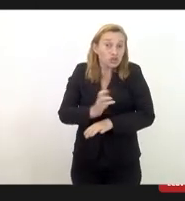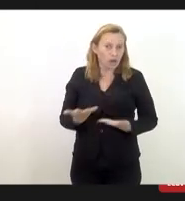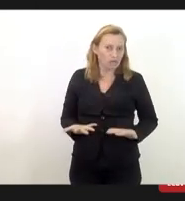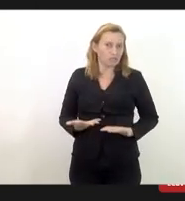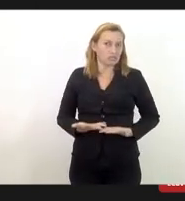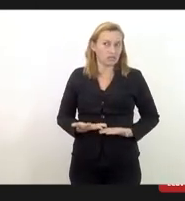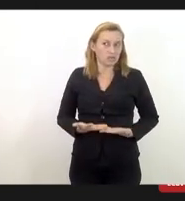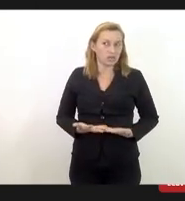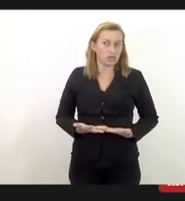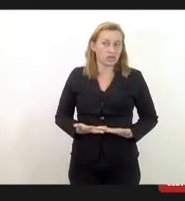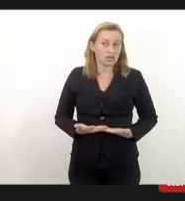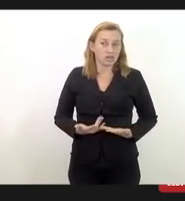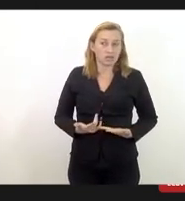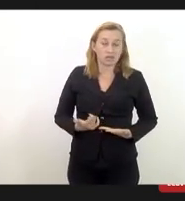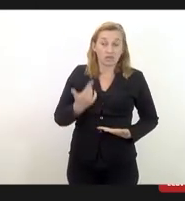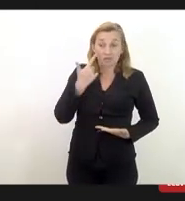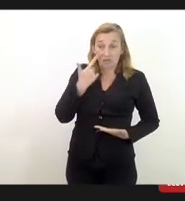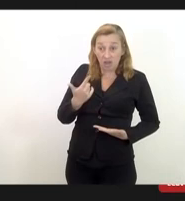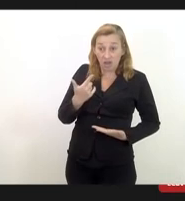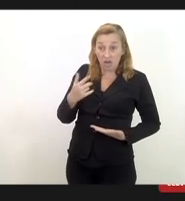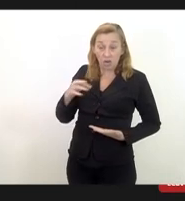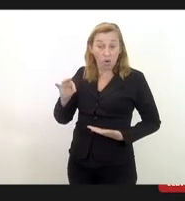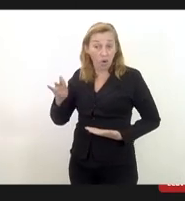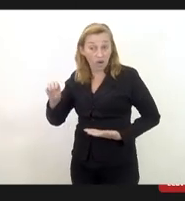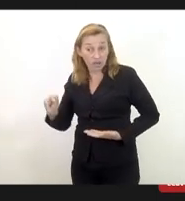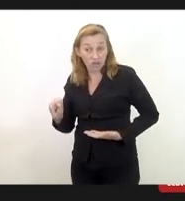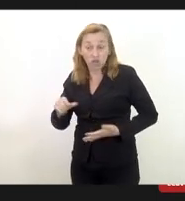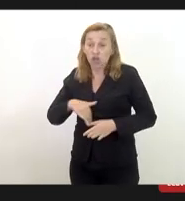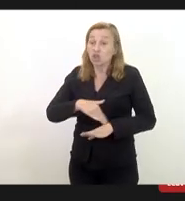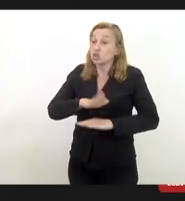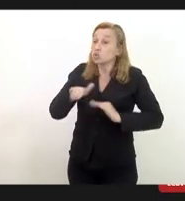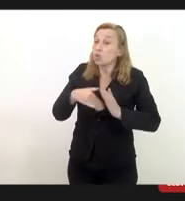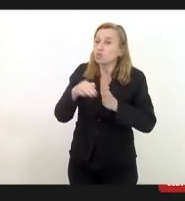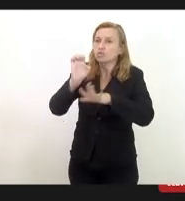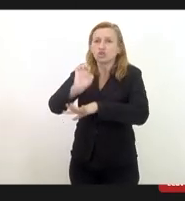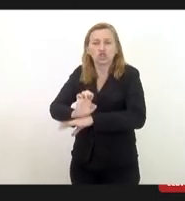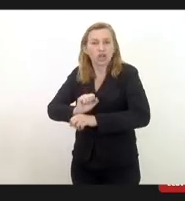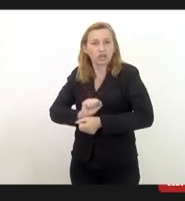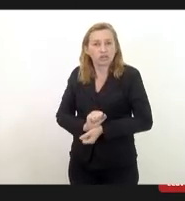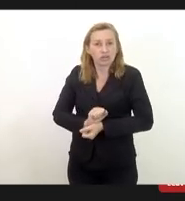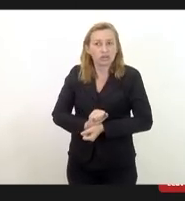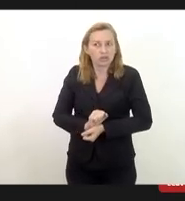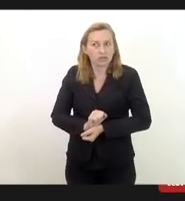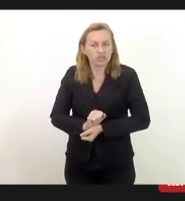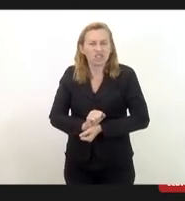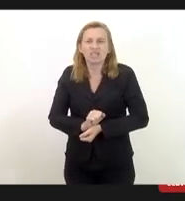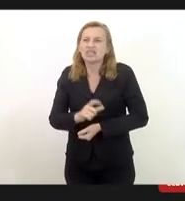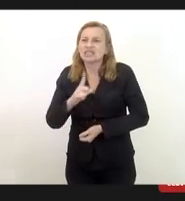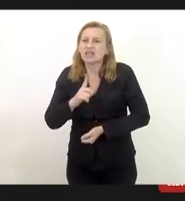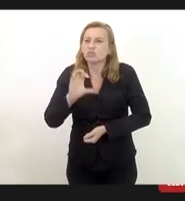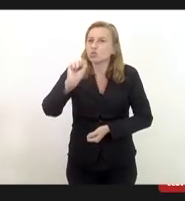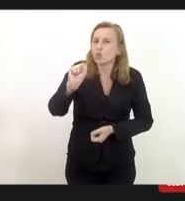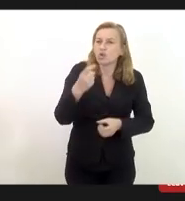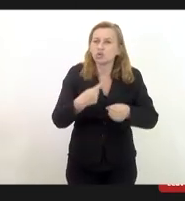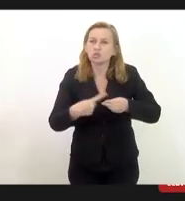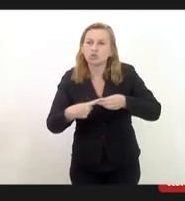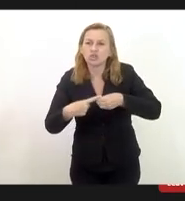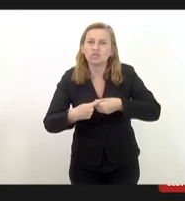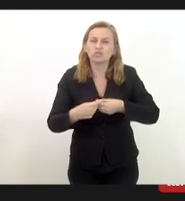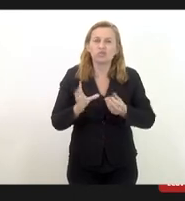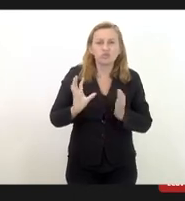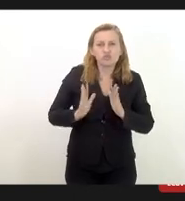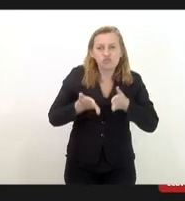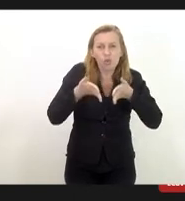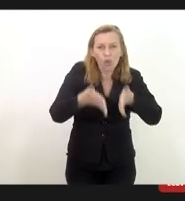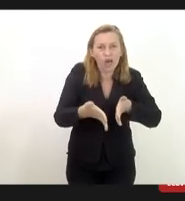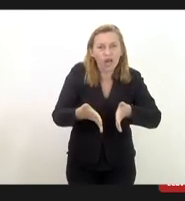aí, os royalties, em todo o Estado. Nós temos 8 municípios concentrados